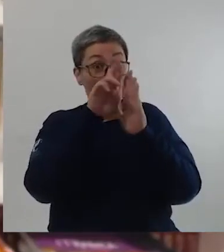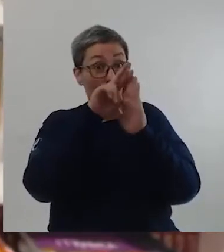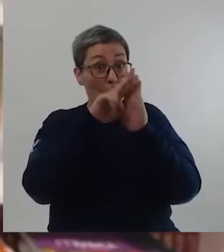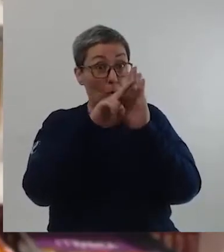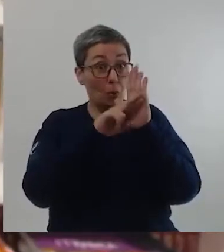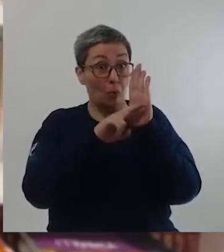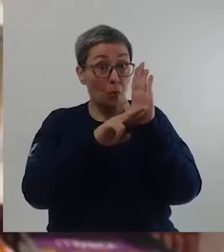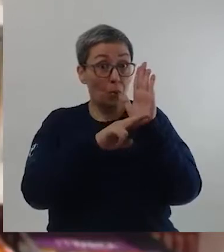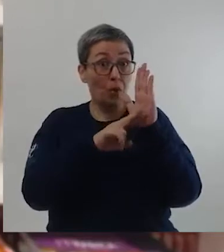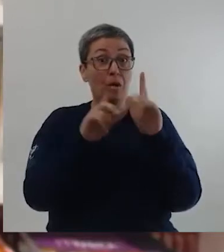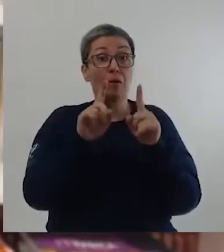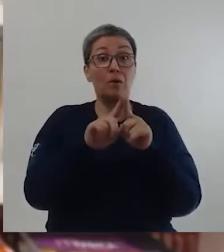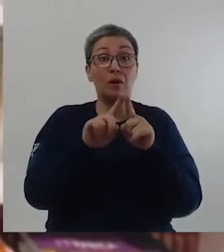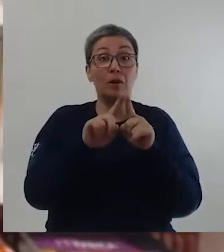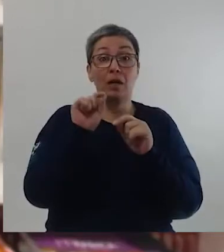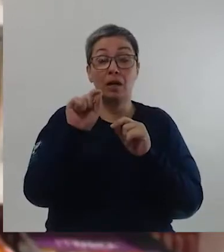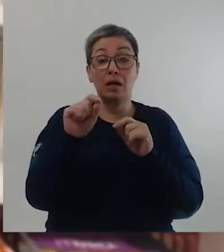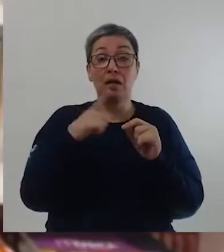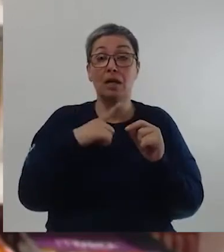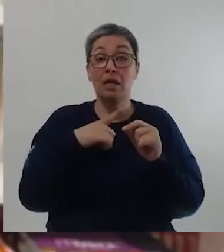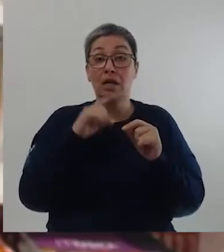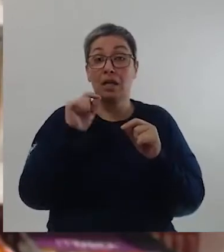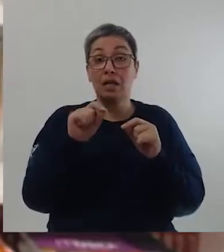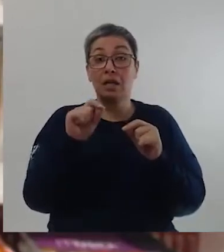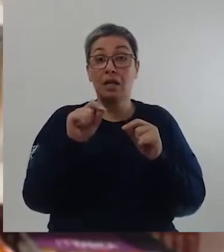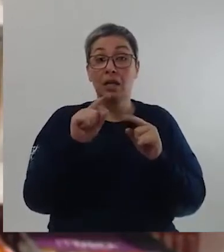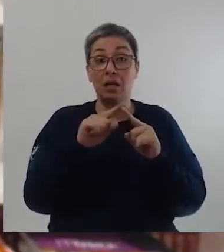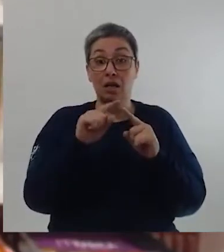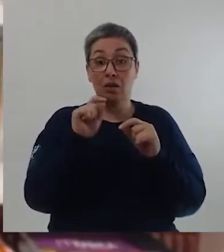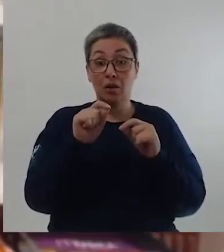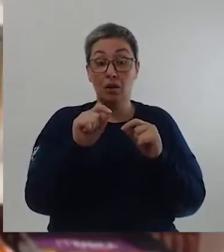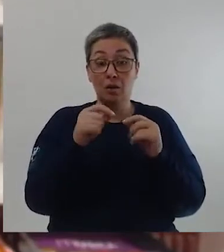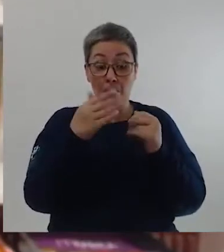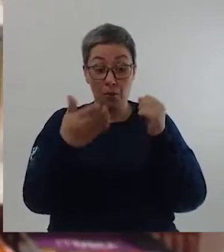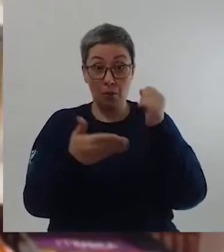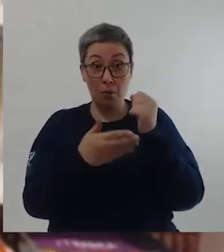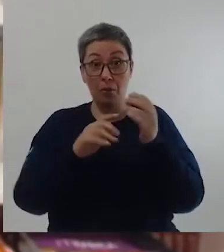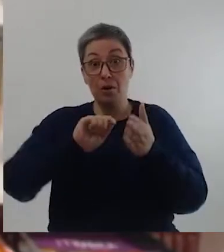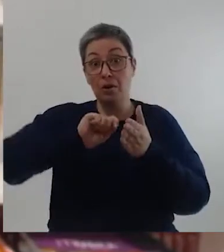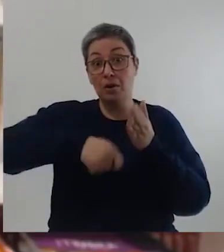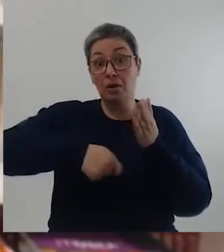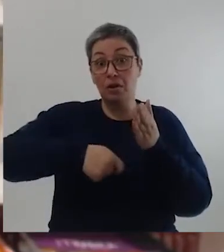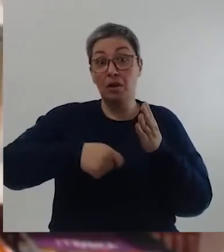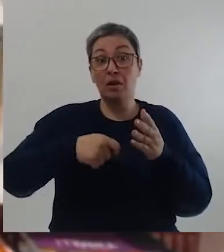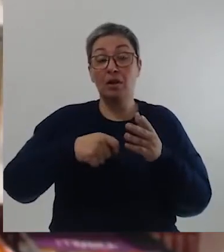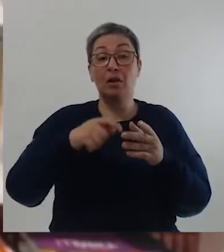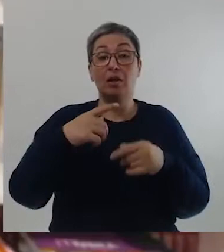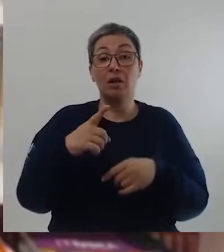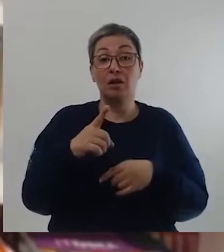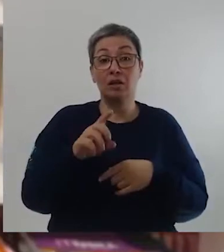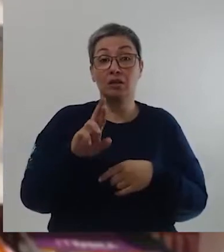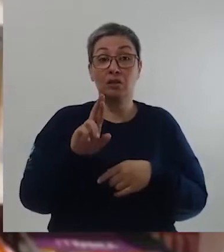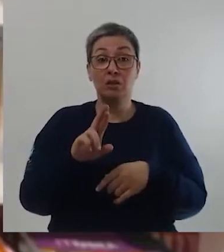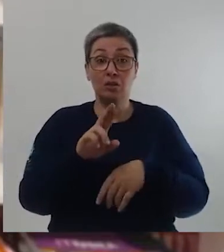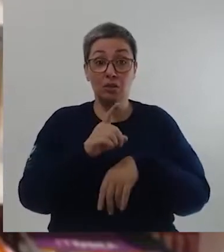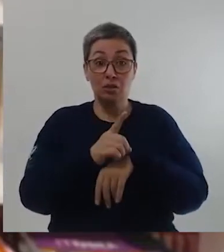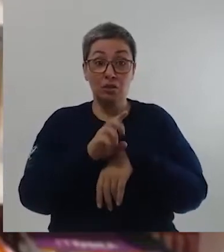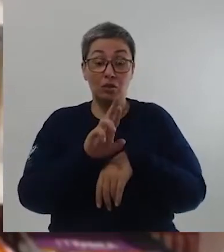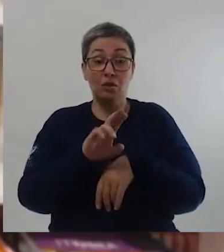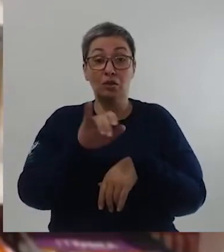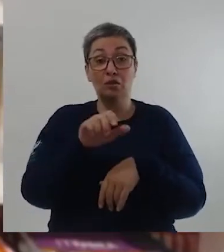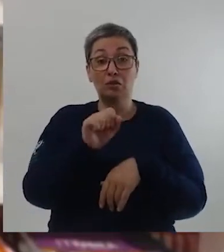regular com este baixa assinado pelo Doutor João